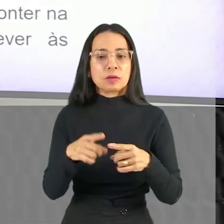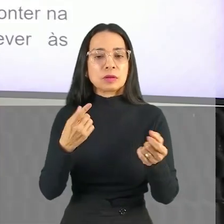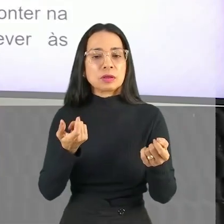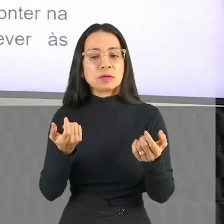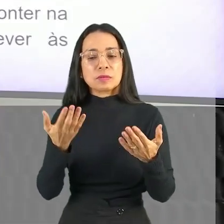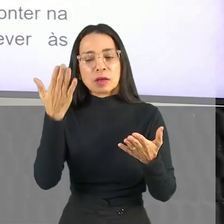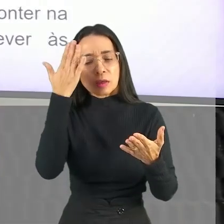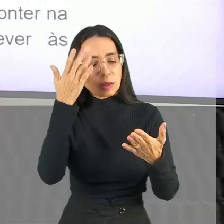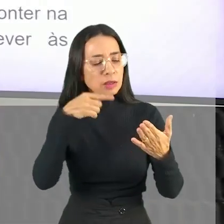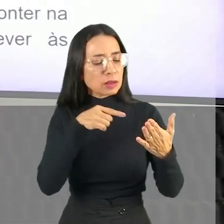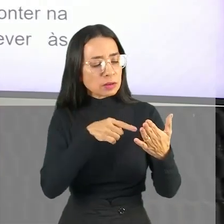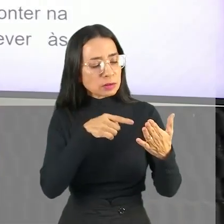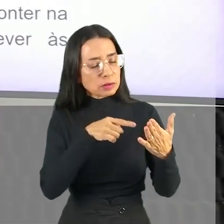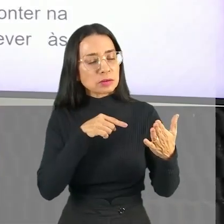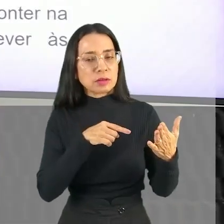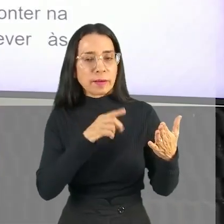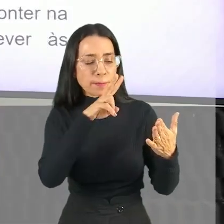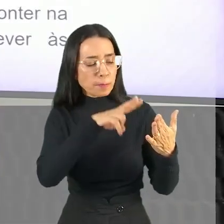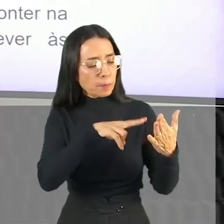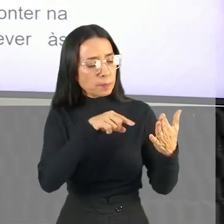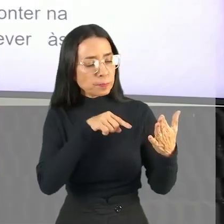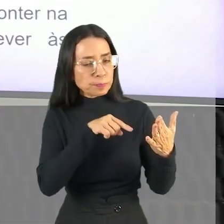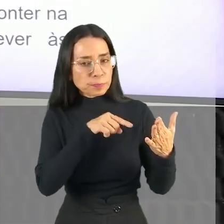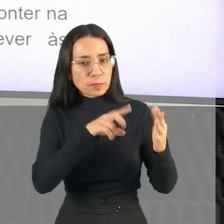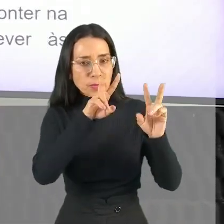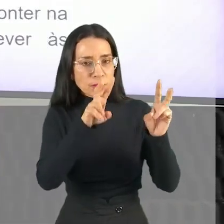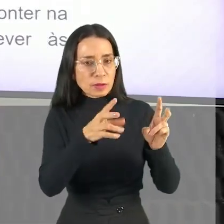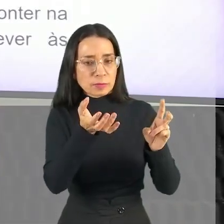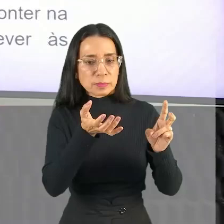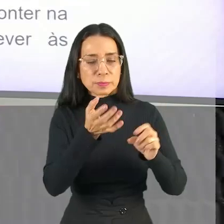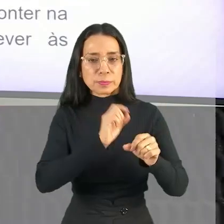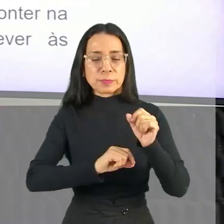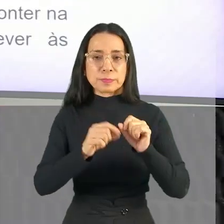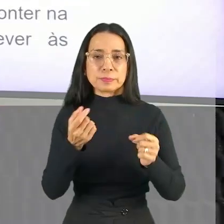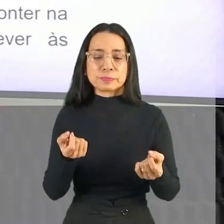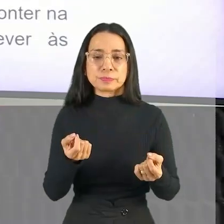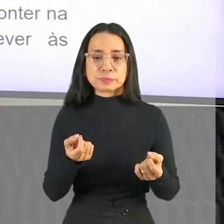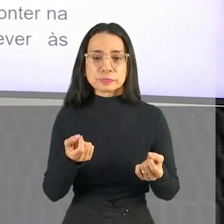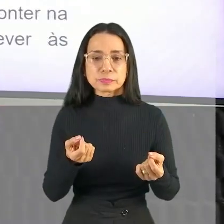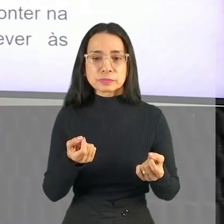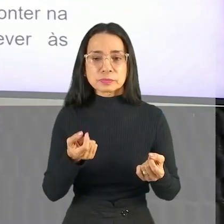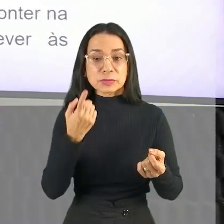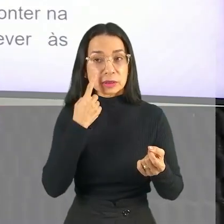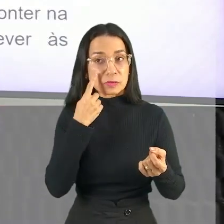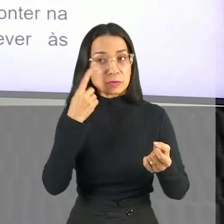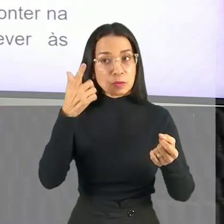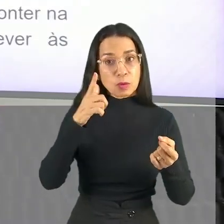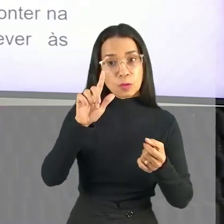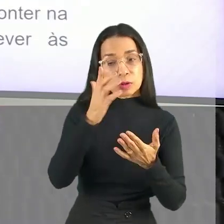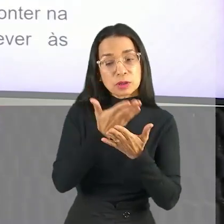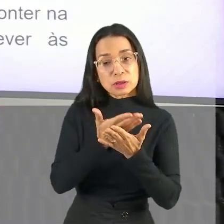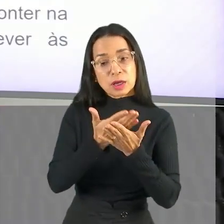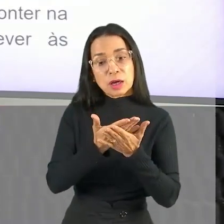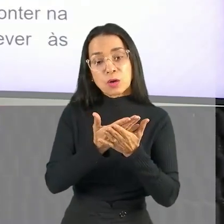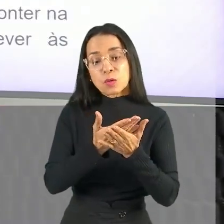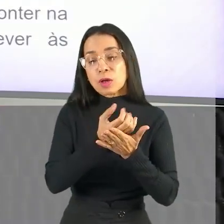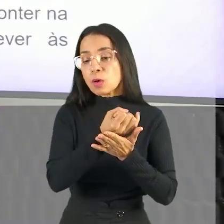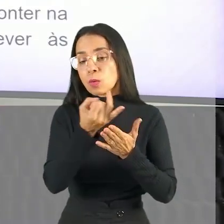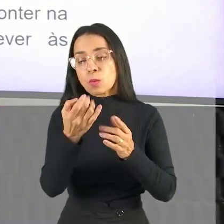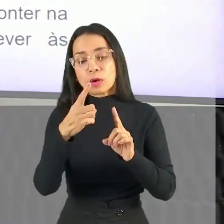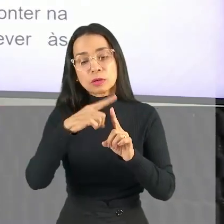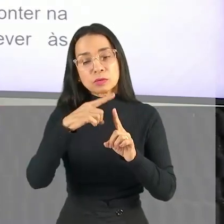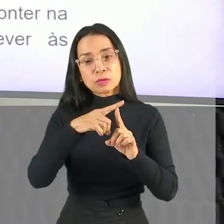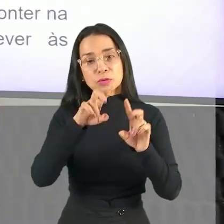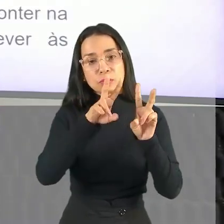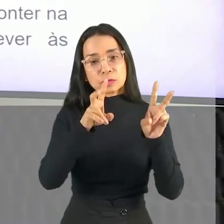tentar entender o que o tema te quer, e a gente já viu nas outras aulas quais são os tipos de temática, mas você observa ali o